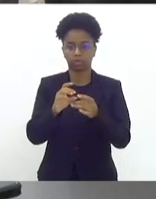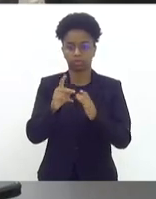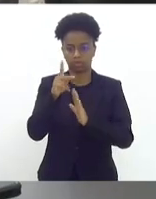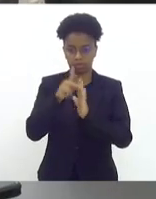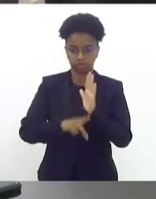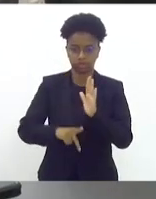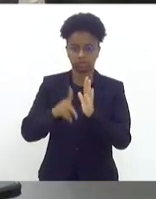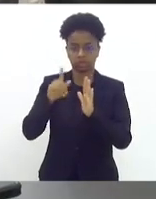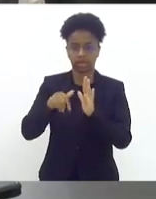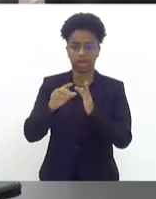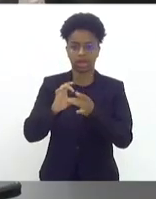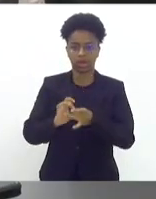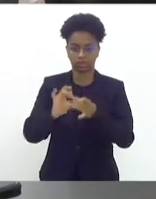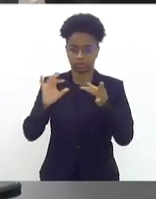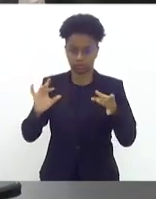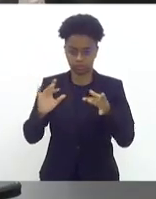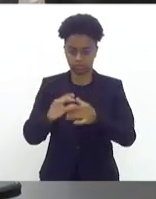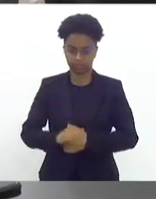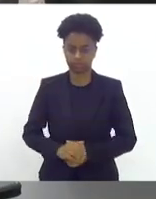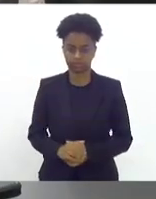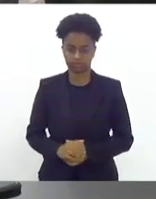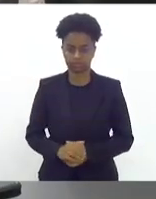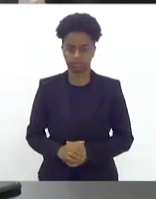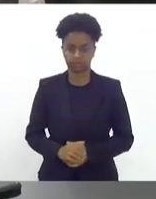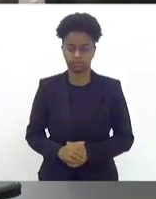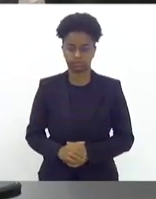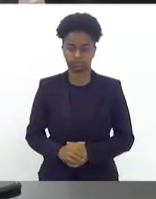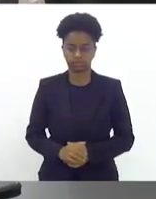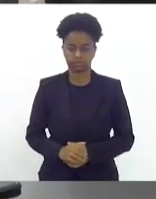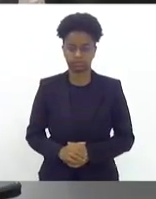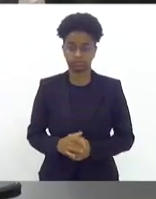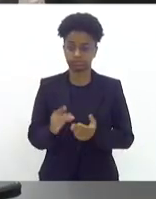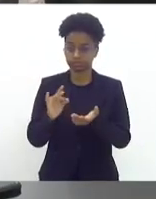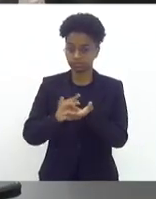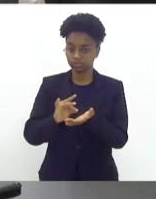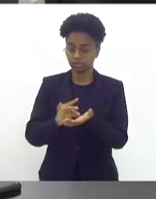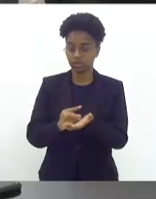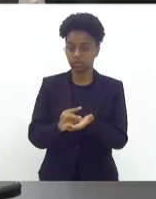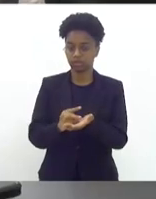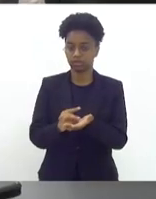projeto num autorizativo. Na realidade,